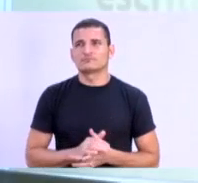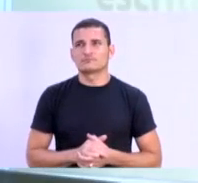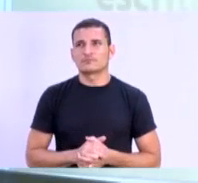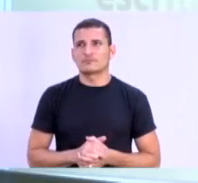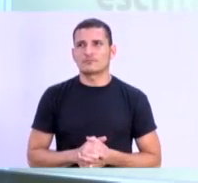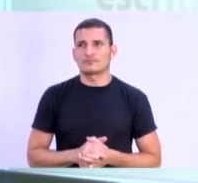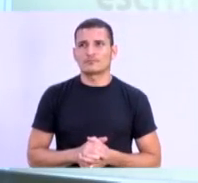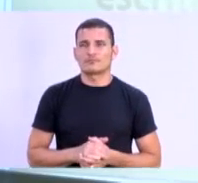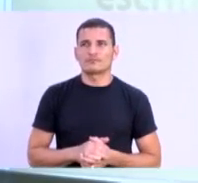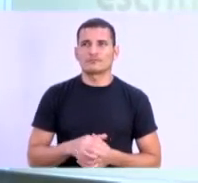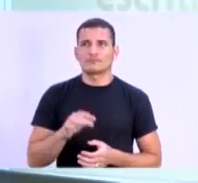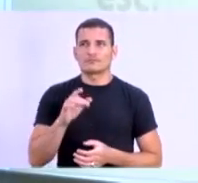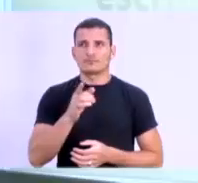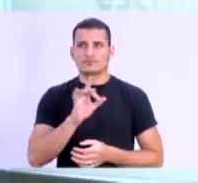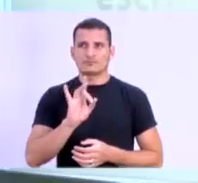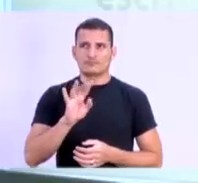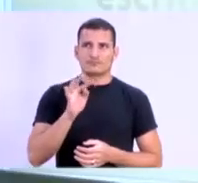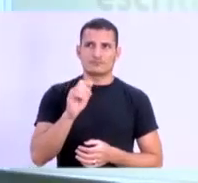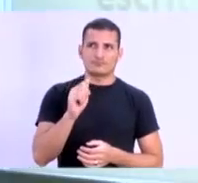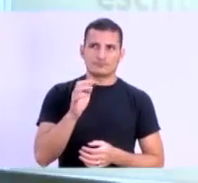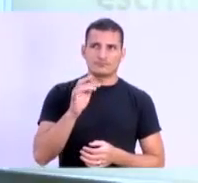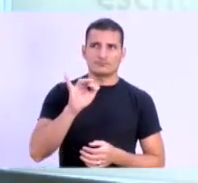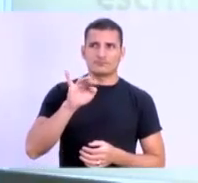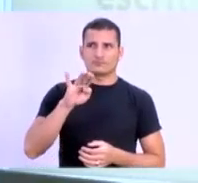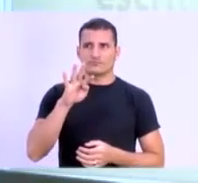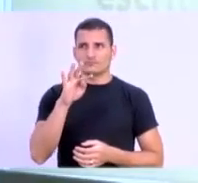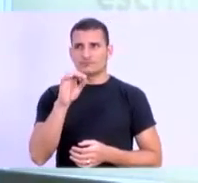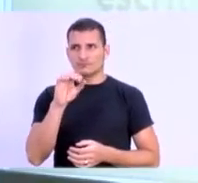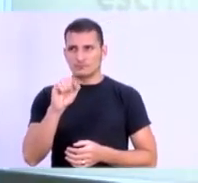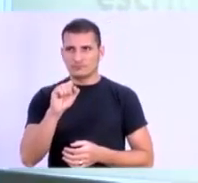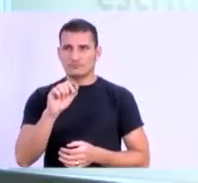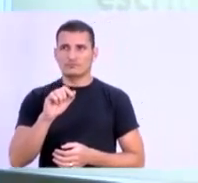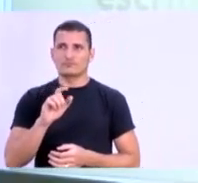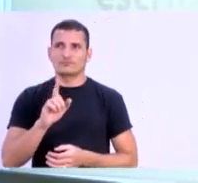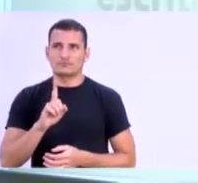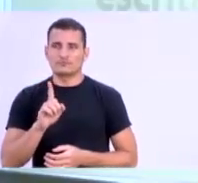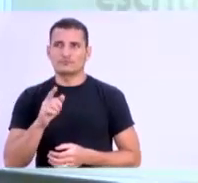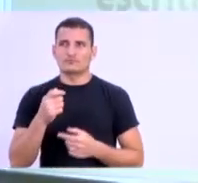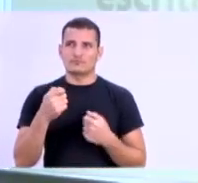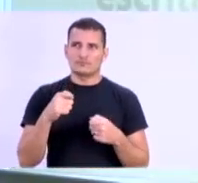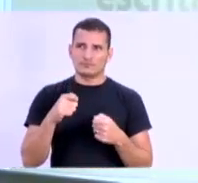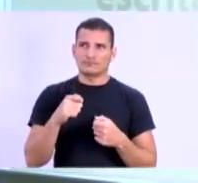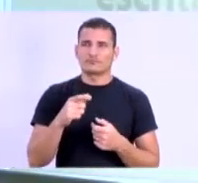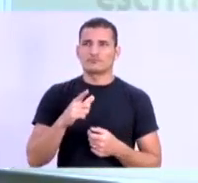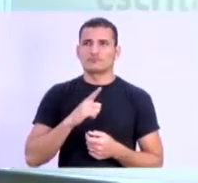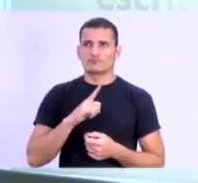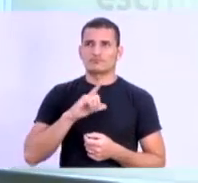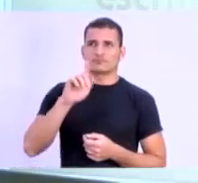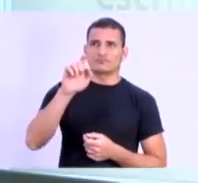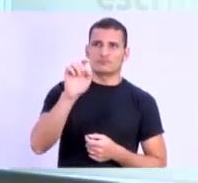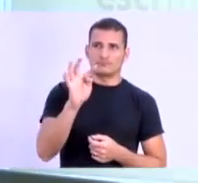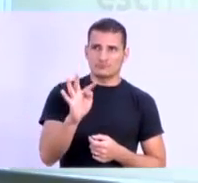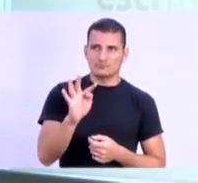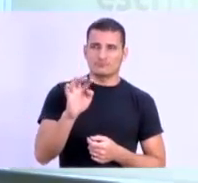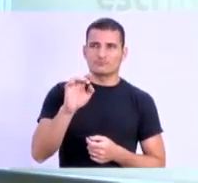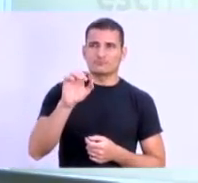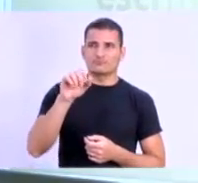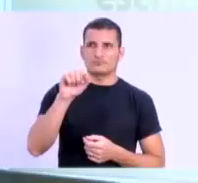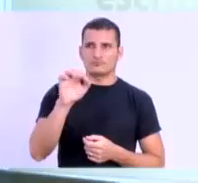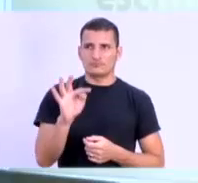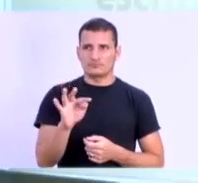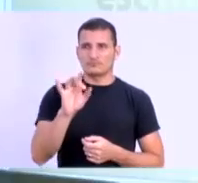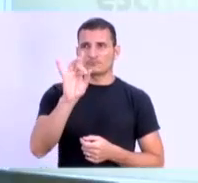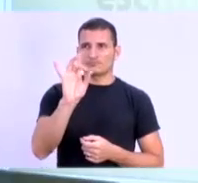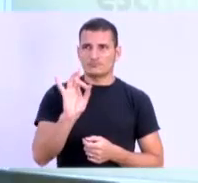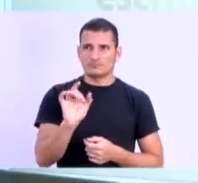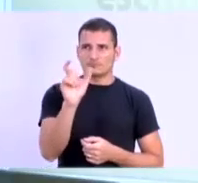não é só definir os atributos, as variáveis membros. Essas variáveis membros são privadas. Eu preciso criar esses mecanismos, esses getters e setters, para cada um